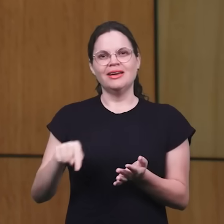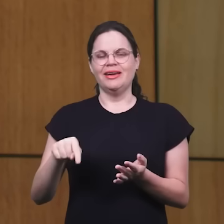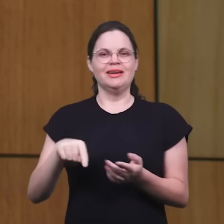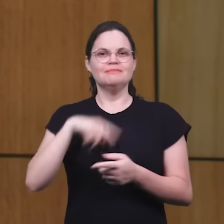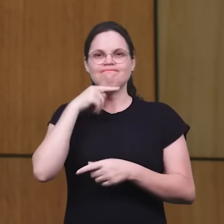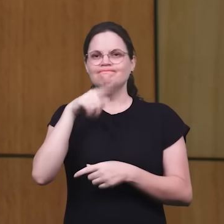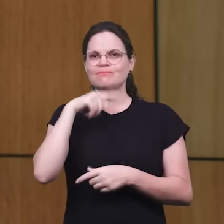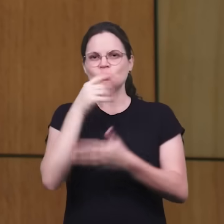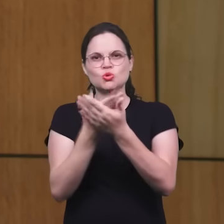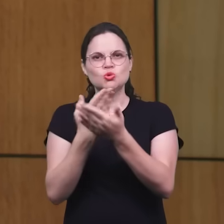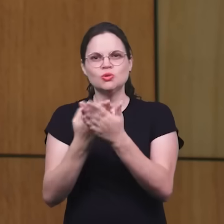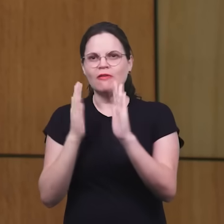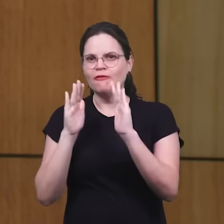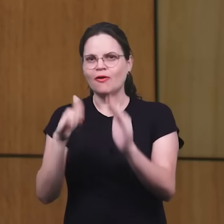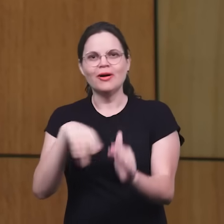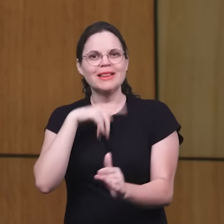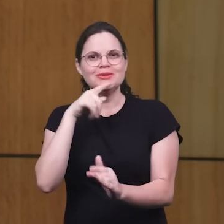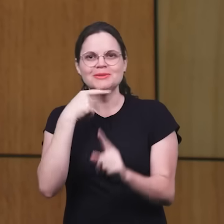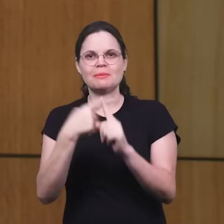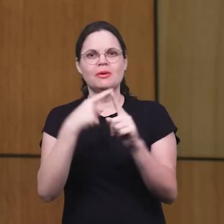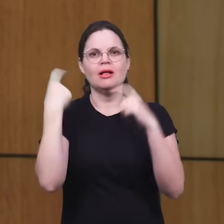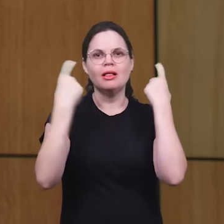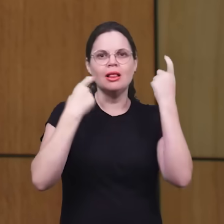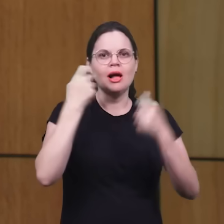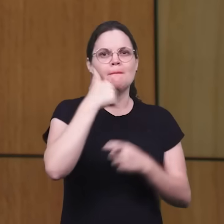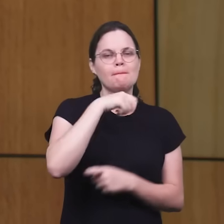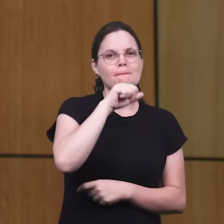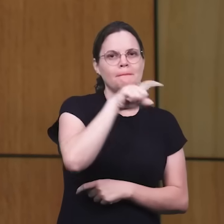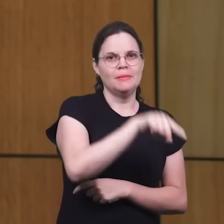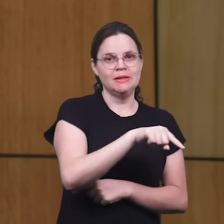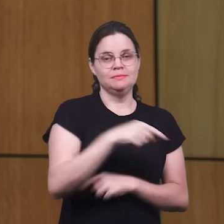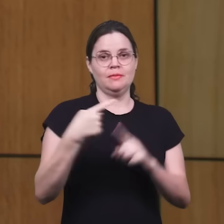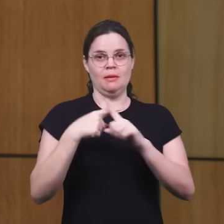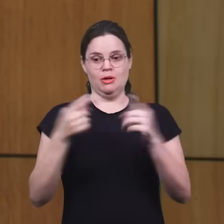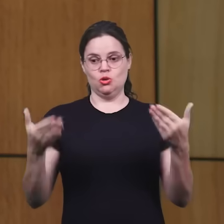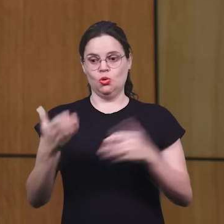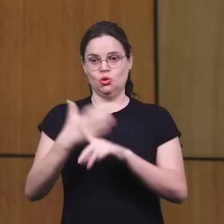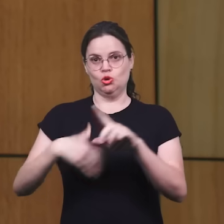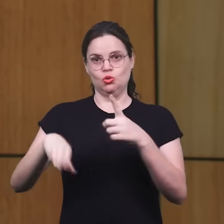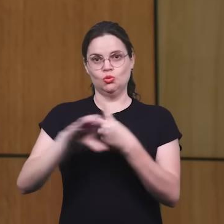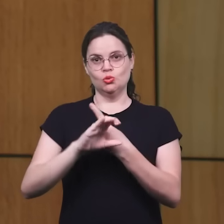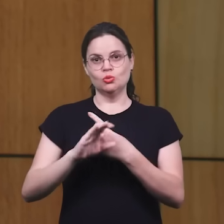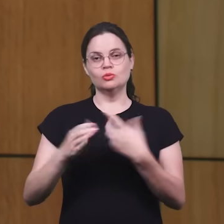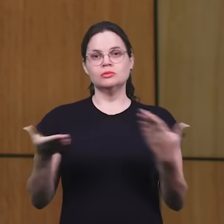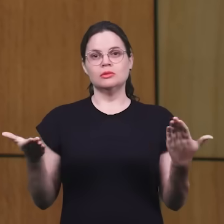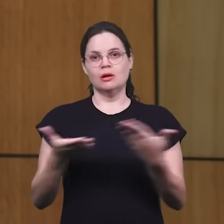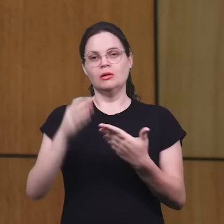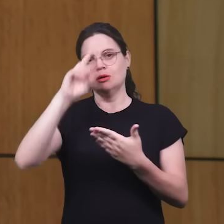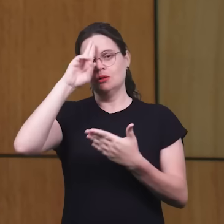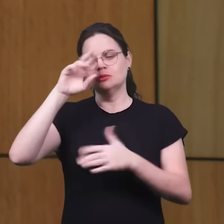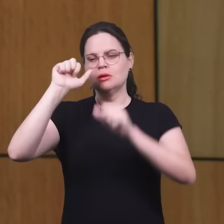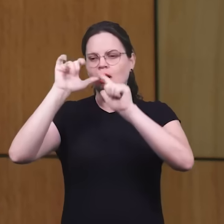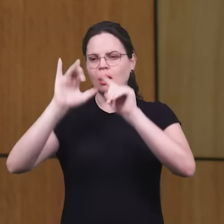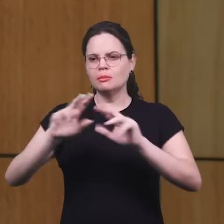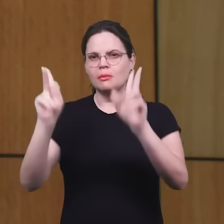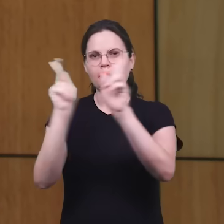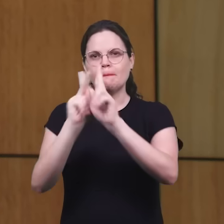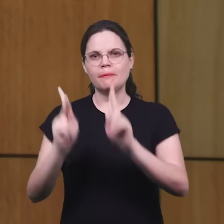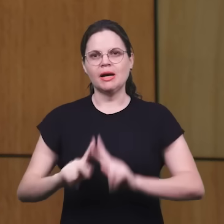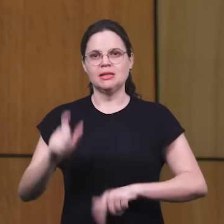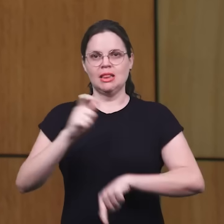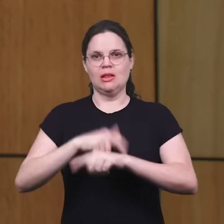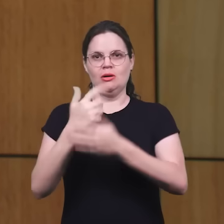desempenho nos estudos. Neste culto de oração, o Senhor Deus está lhe concedendo uma bênção de paz. E na oração